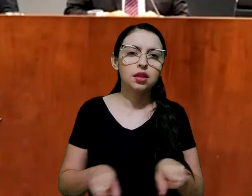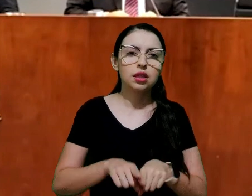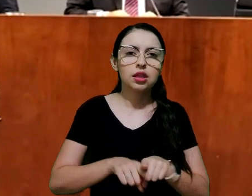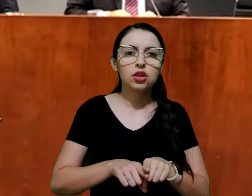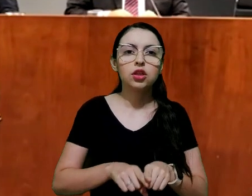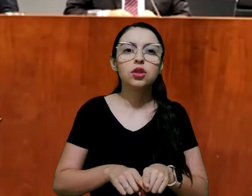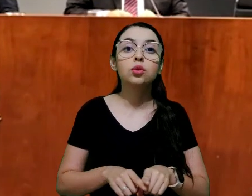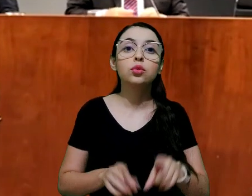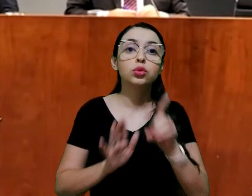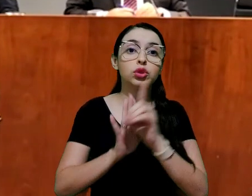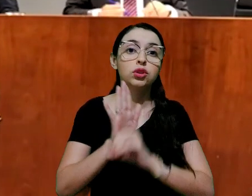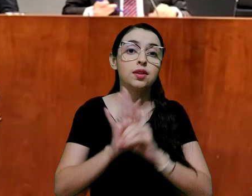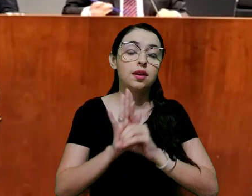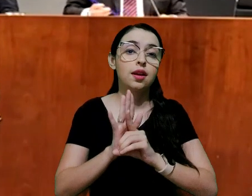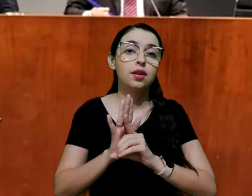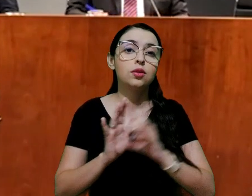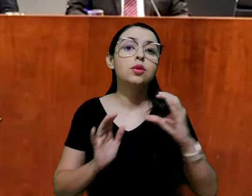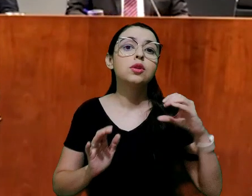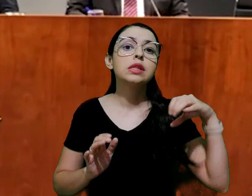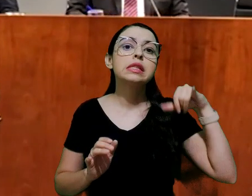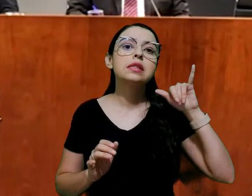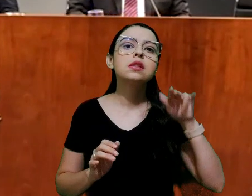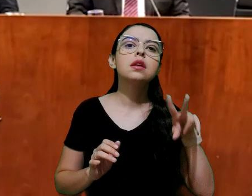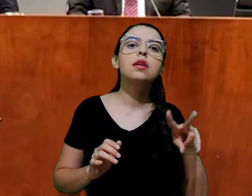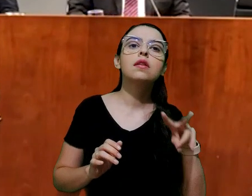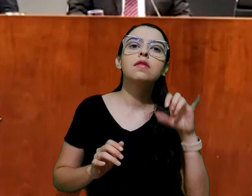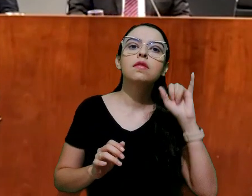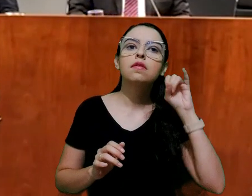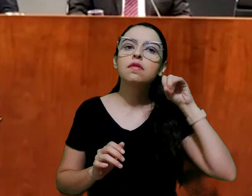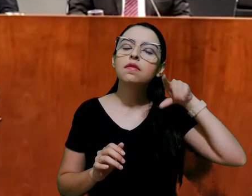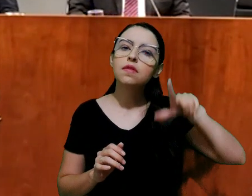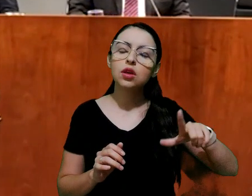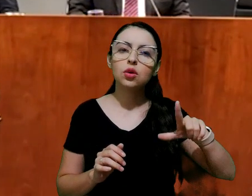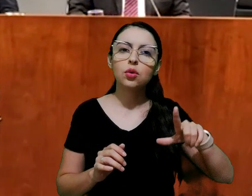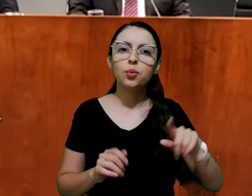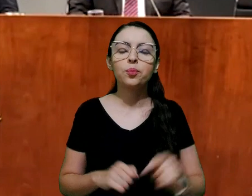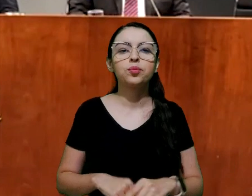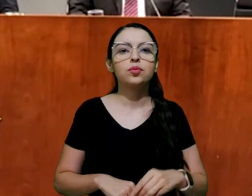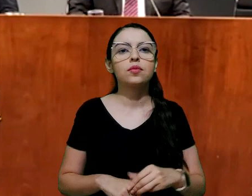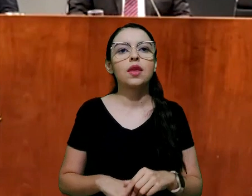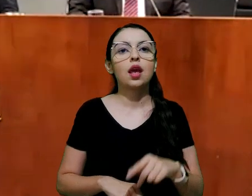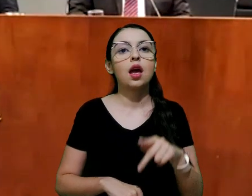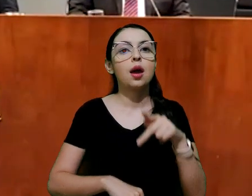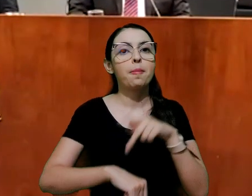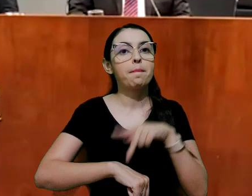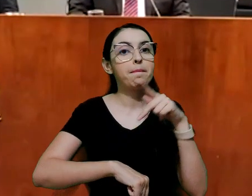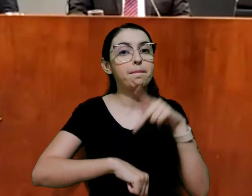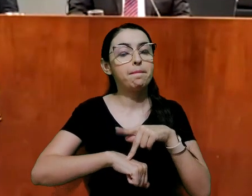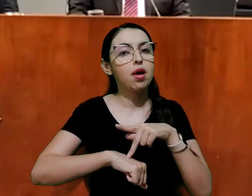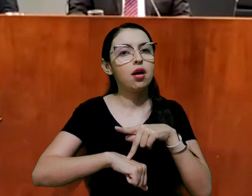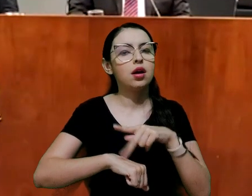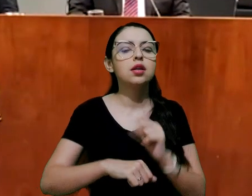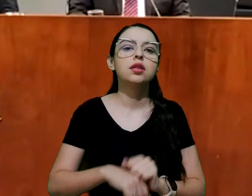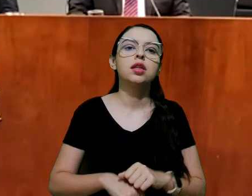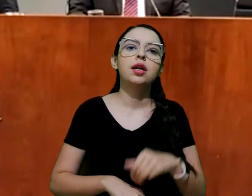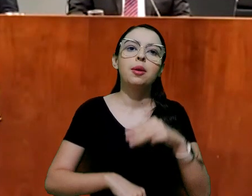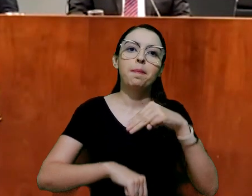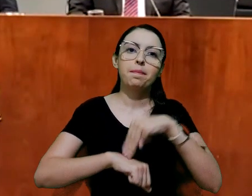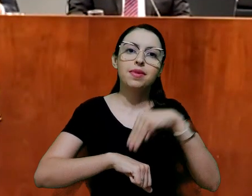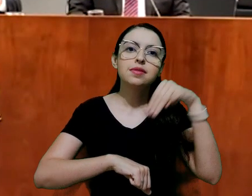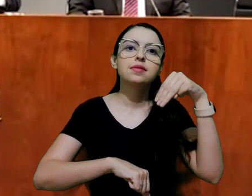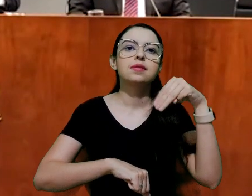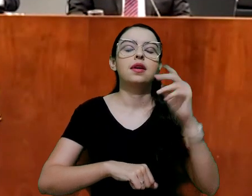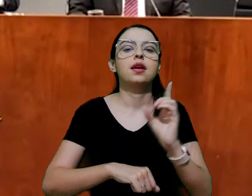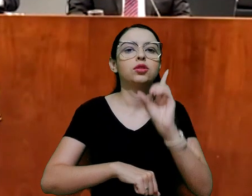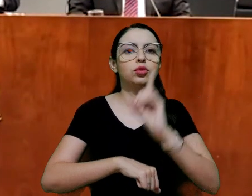professora livre-docente nos programas de graduação e pós-graduação, especialização, mestrado e doutorado da Faculdade de Direito da Pontifícia